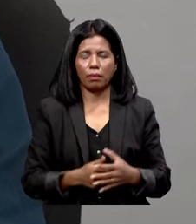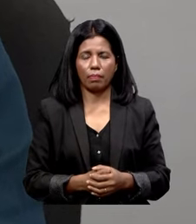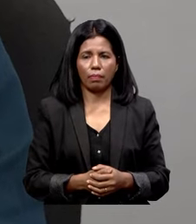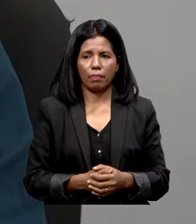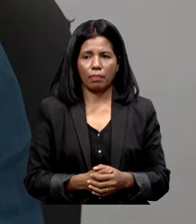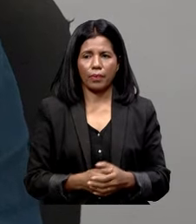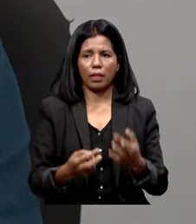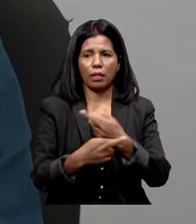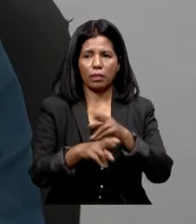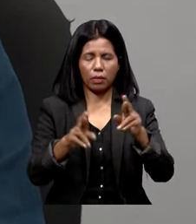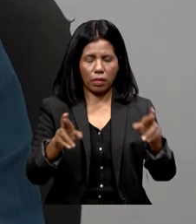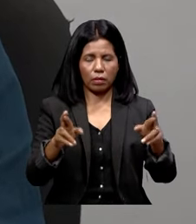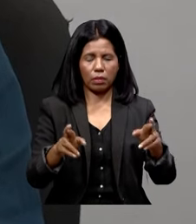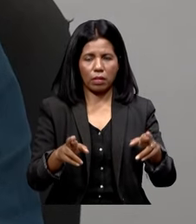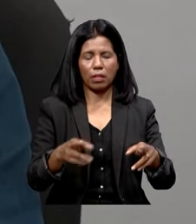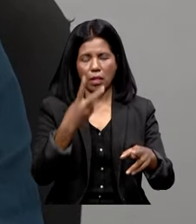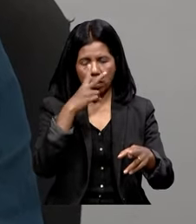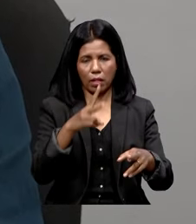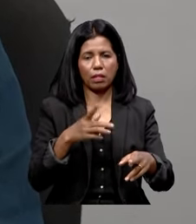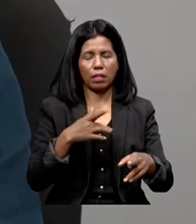ni resultado ne satisfaz